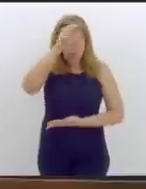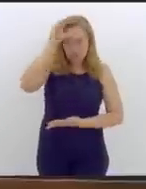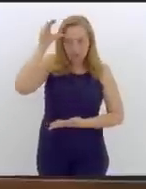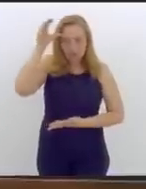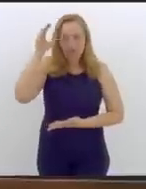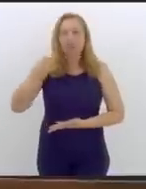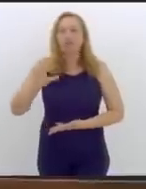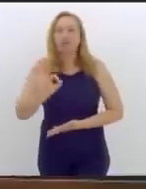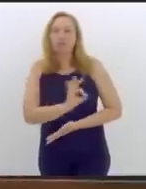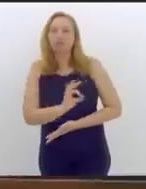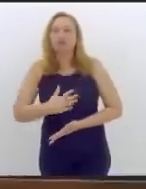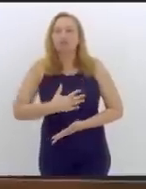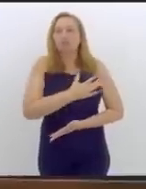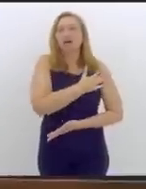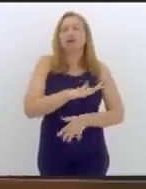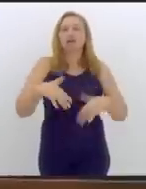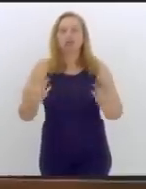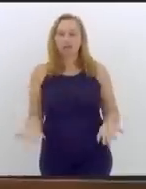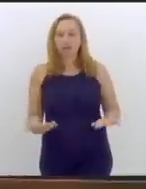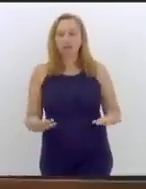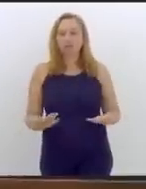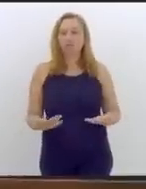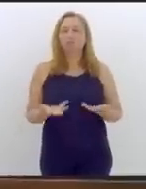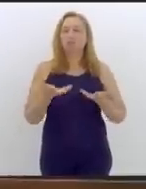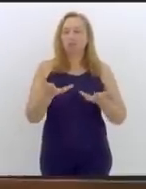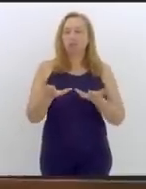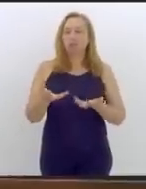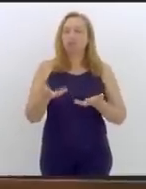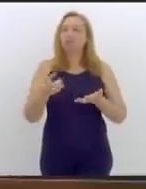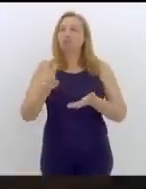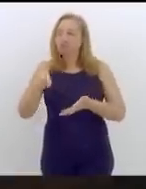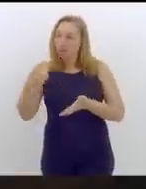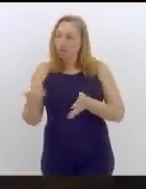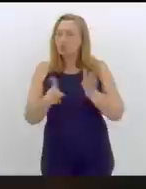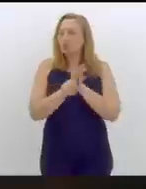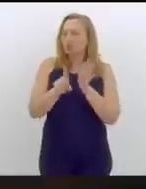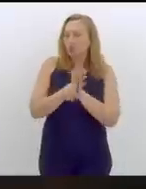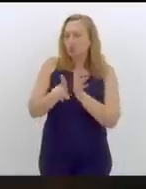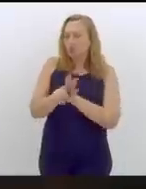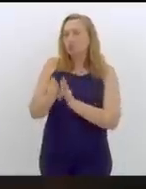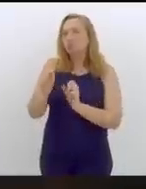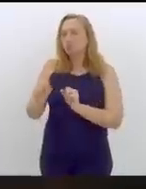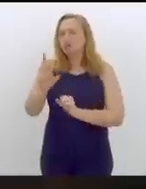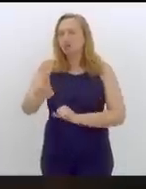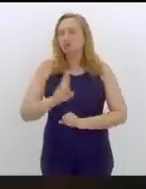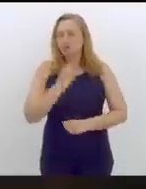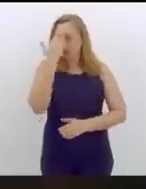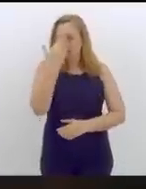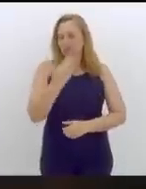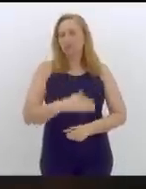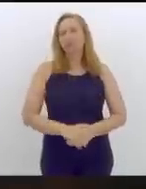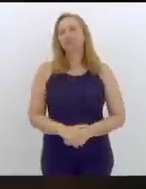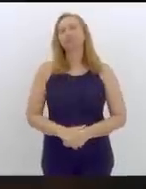Militar então assim Coronel fiz essas perguntas também tem os outros se eu puder responder eu agradeço senhor